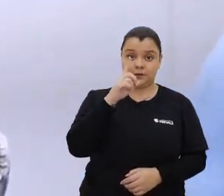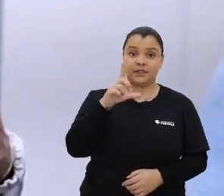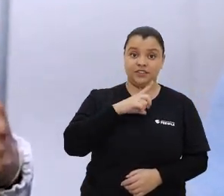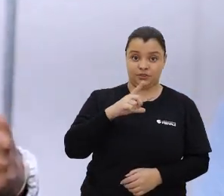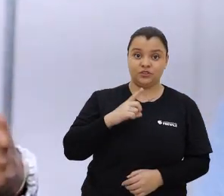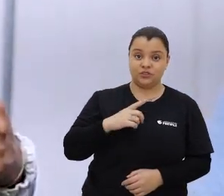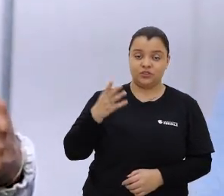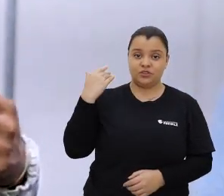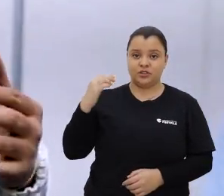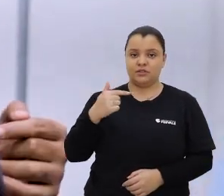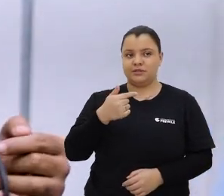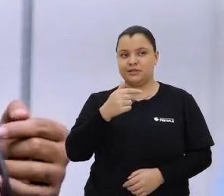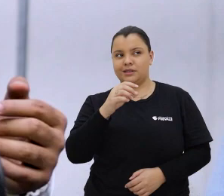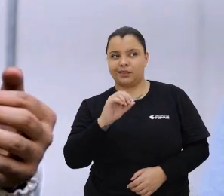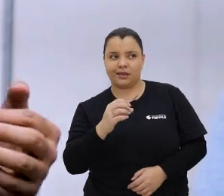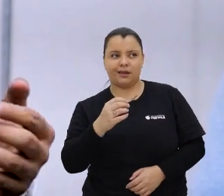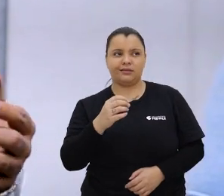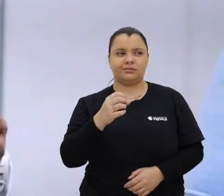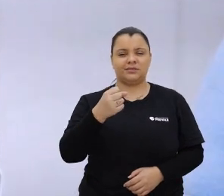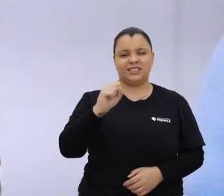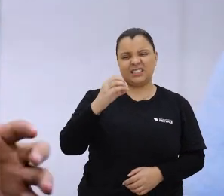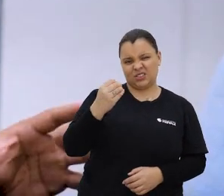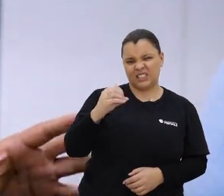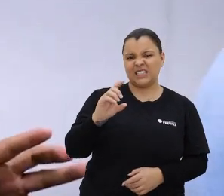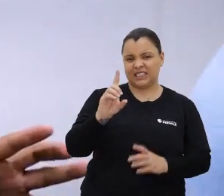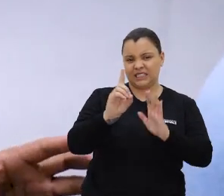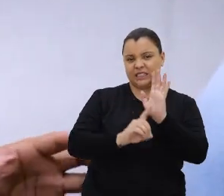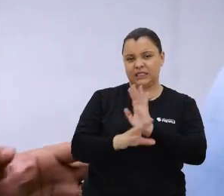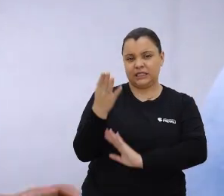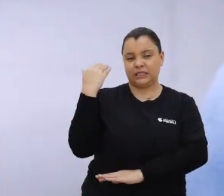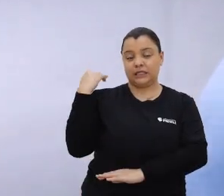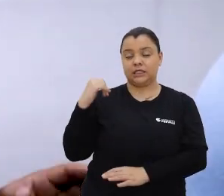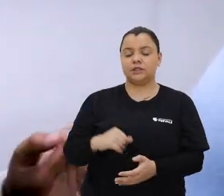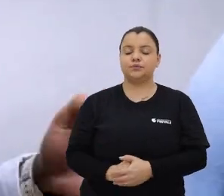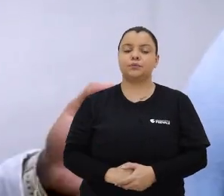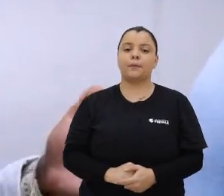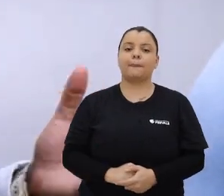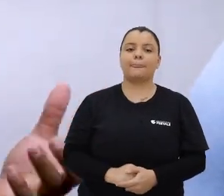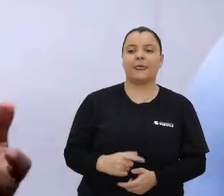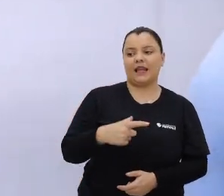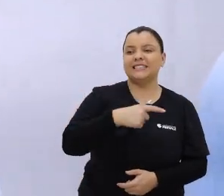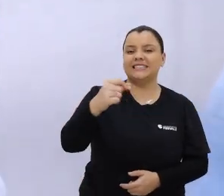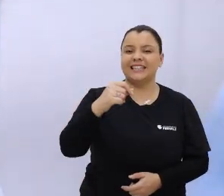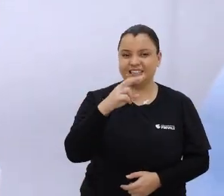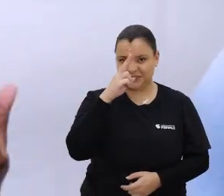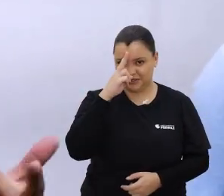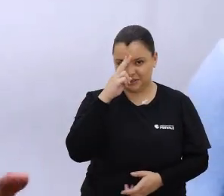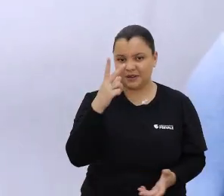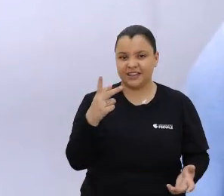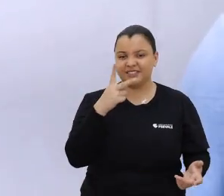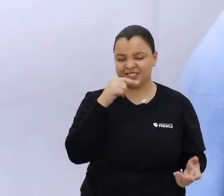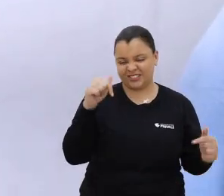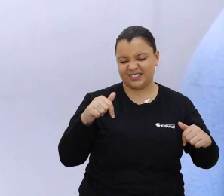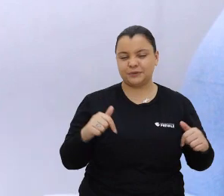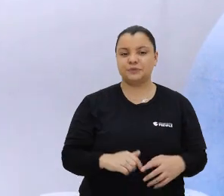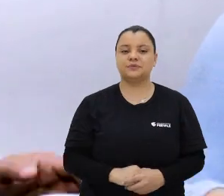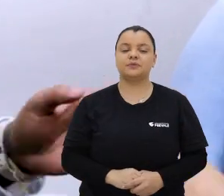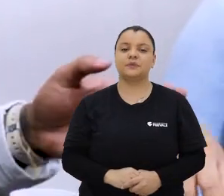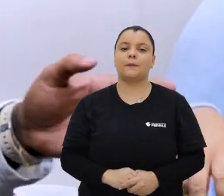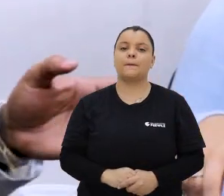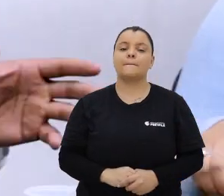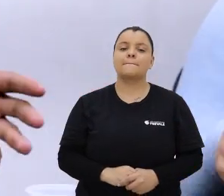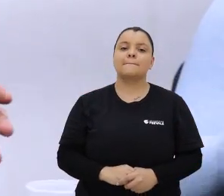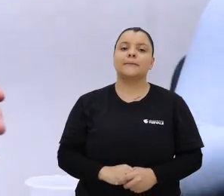de 70, 80, né? Após saírem do ginásio, que era o antigo segundo grau,